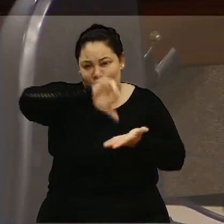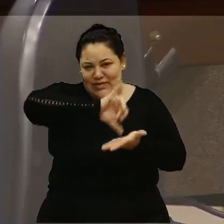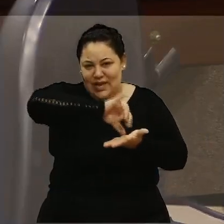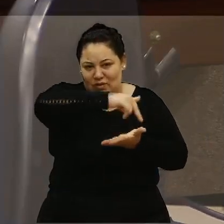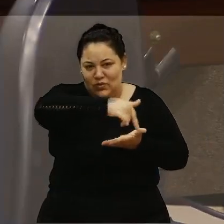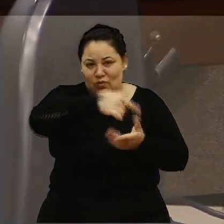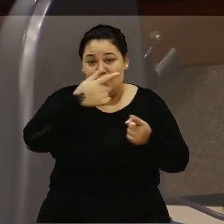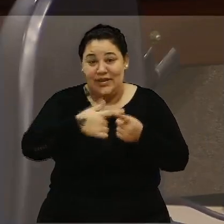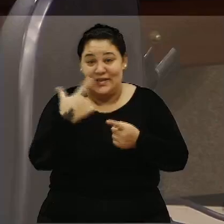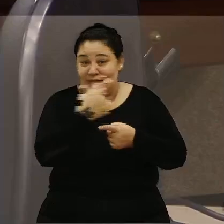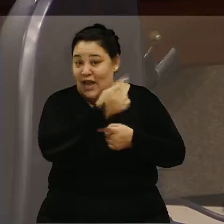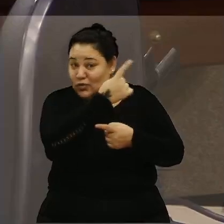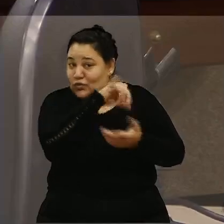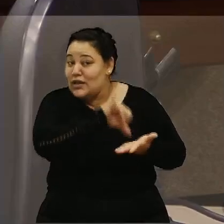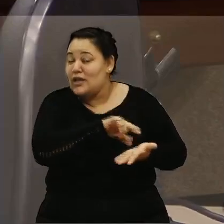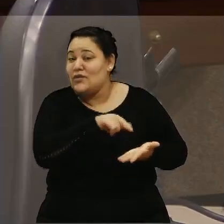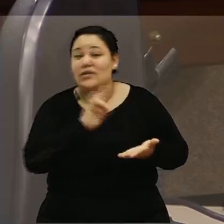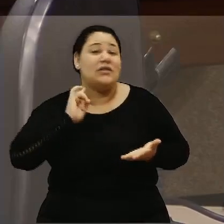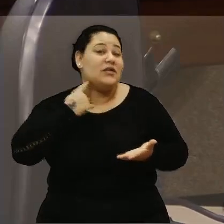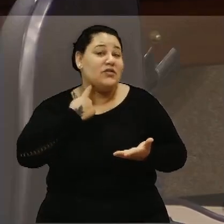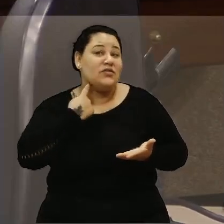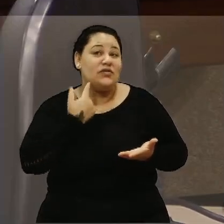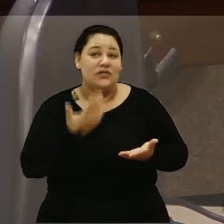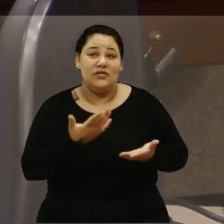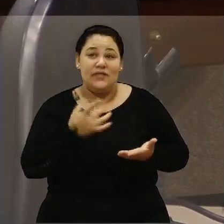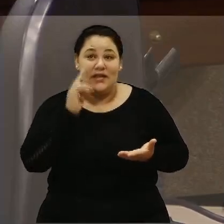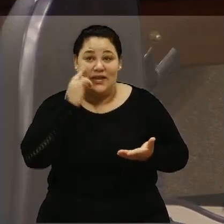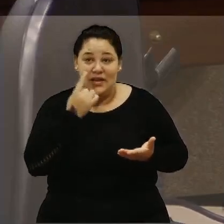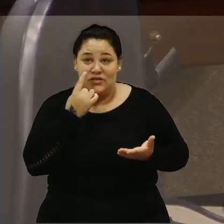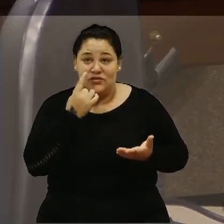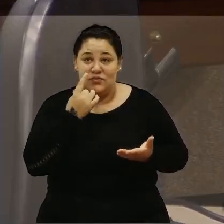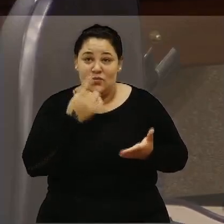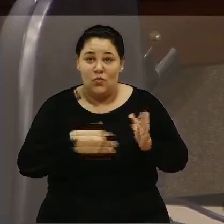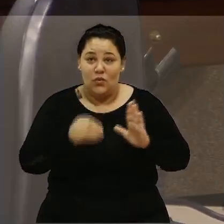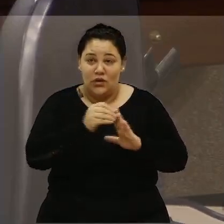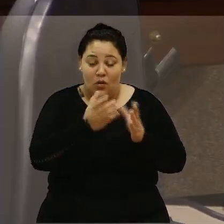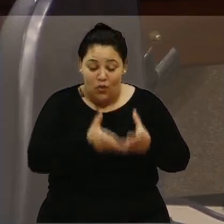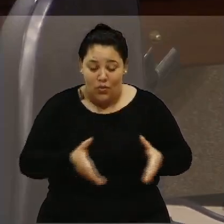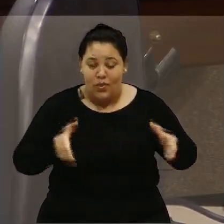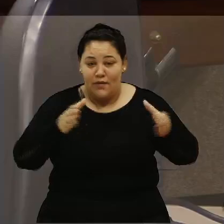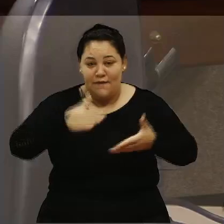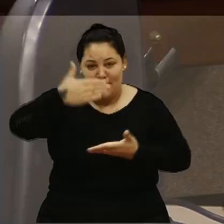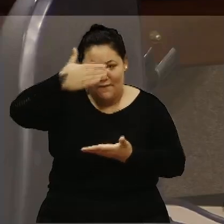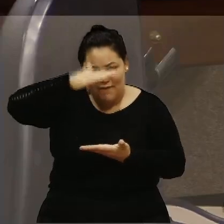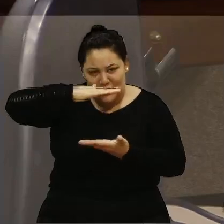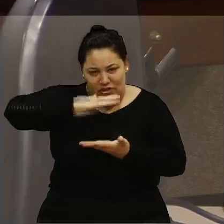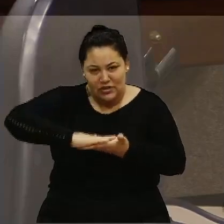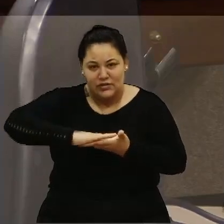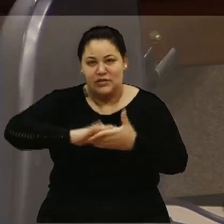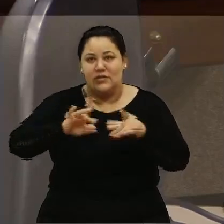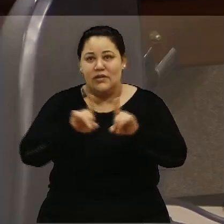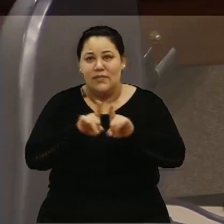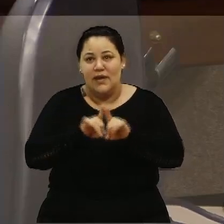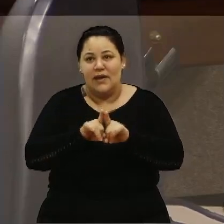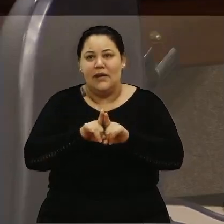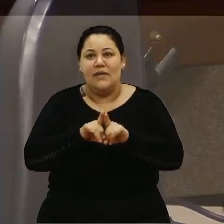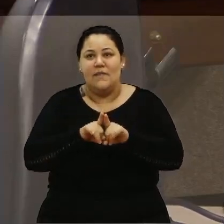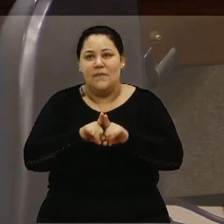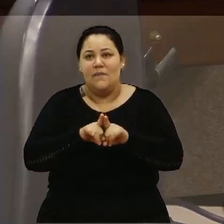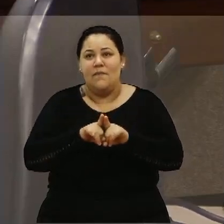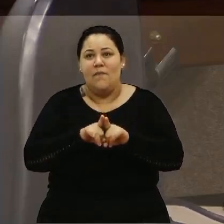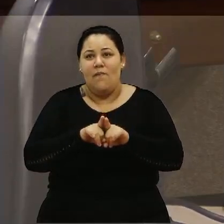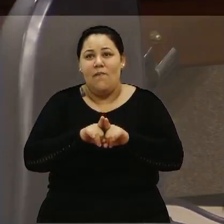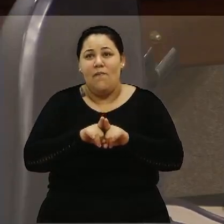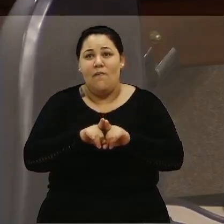lixo saiu do centro. Então, daqui a pouco, aquela ideia de colocar aqueles containers maiores, fechados, com um buraquinho menor para as pessoas